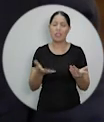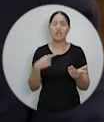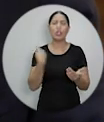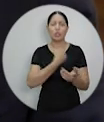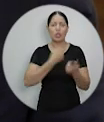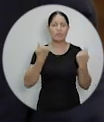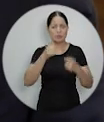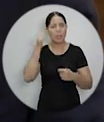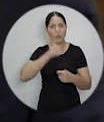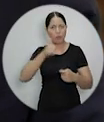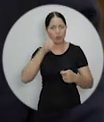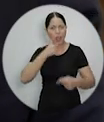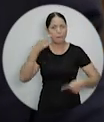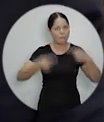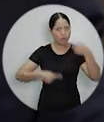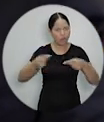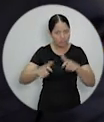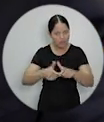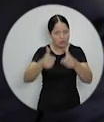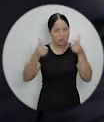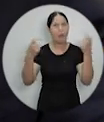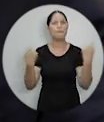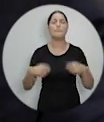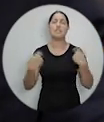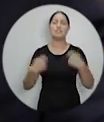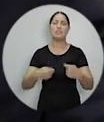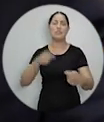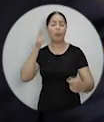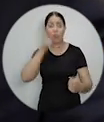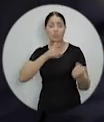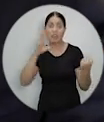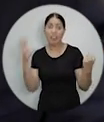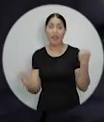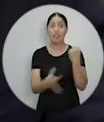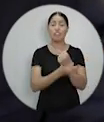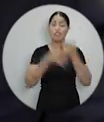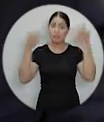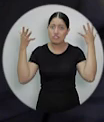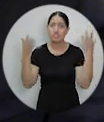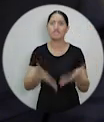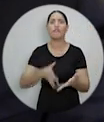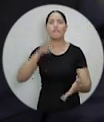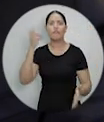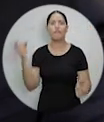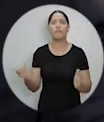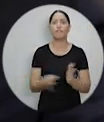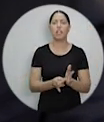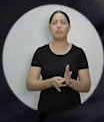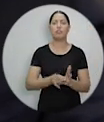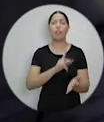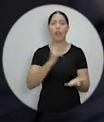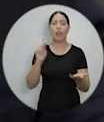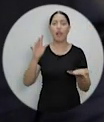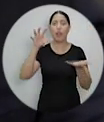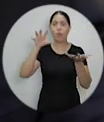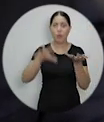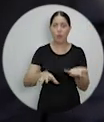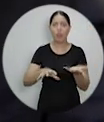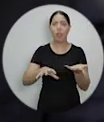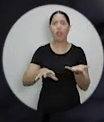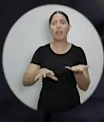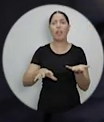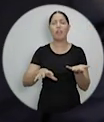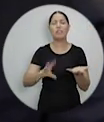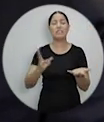tivéssemos mais mulheres na política a partir do momento que garantíssemos uma participação efetiva de um Congresso com a